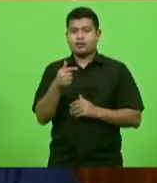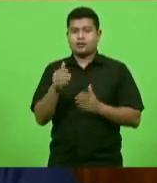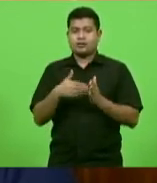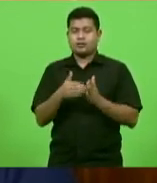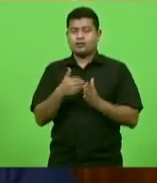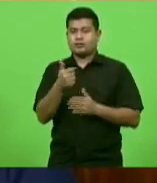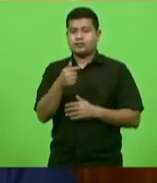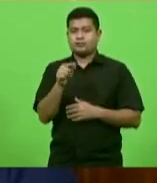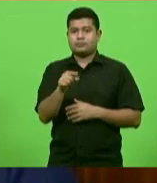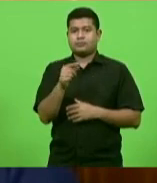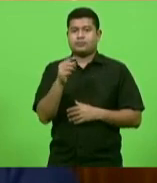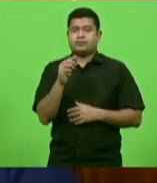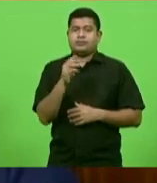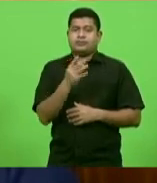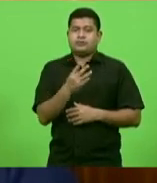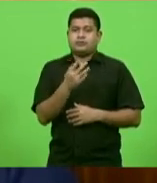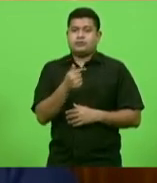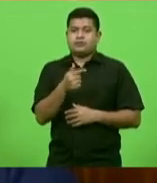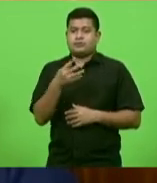7.704-7,